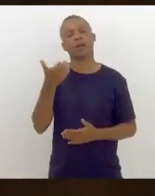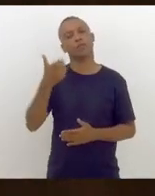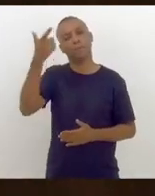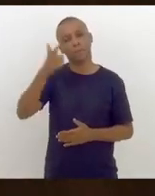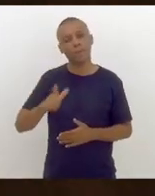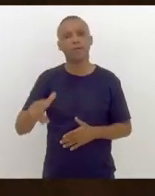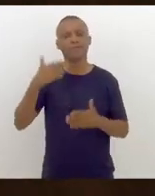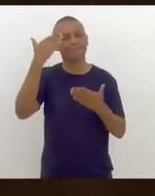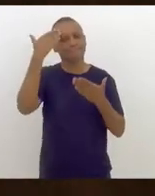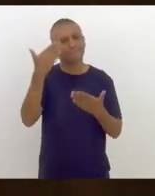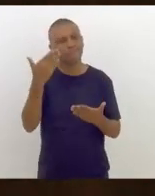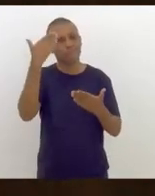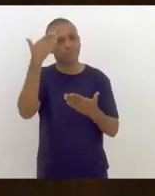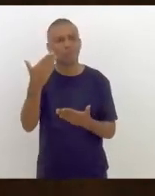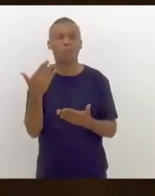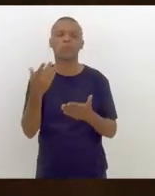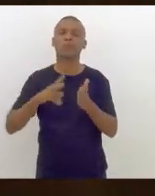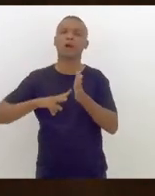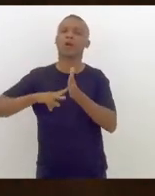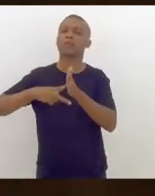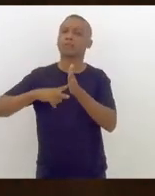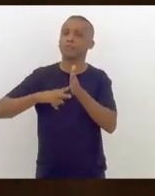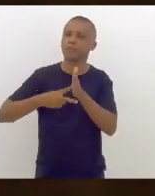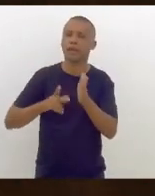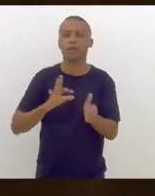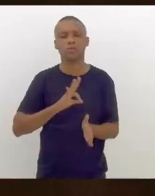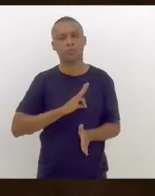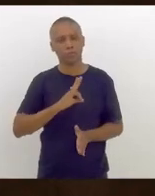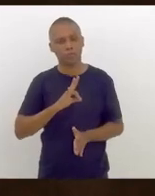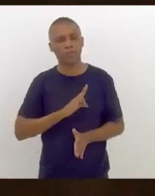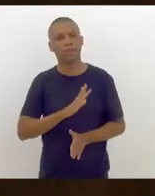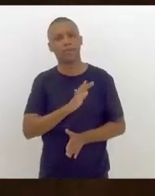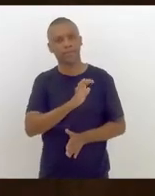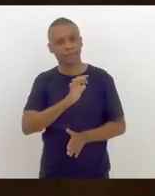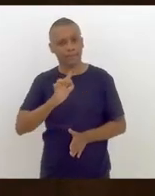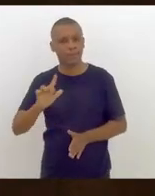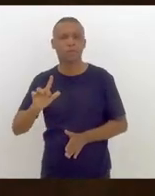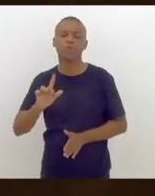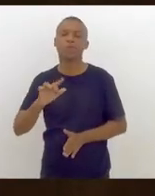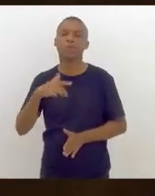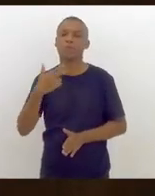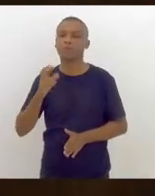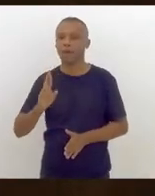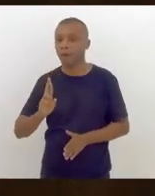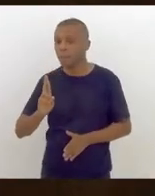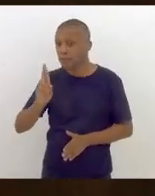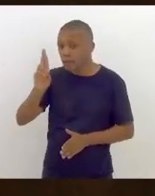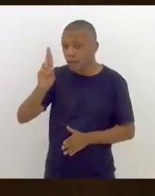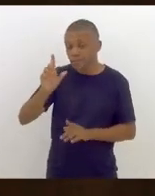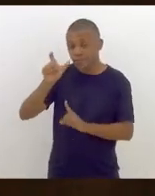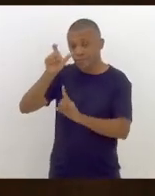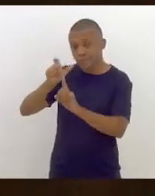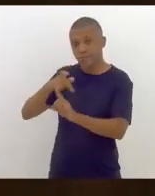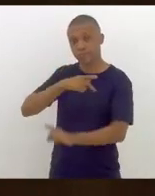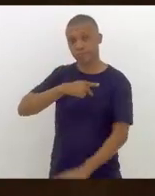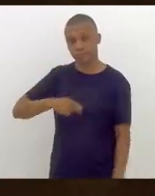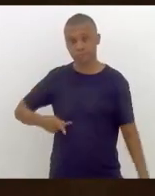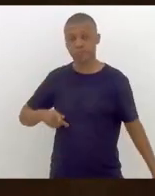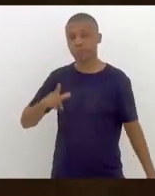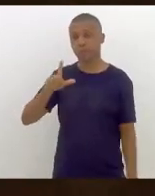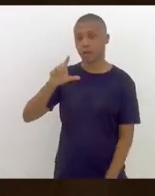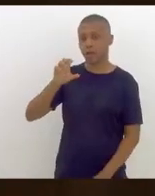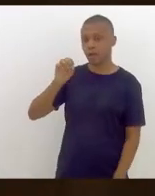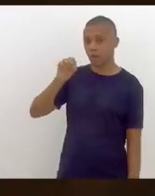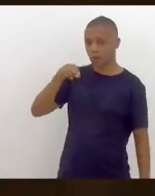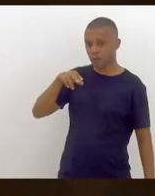agradecer aqui ao meu sindicato ao Sindicato dos policiais civis na figura do do presidente Leonardo Afonso